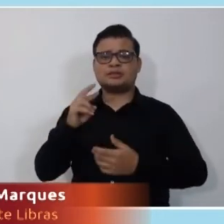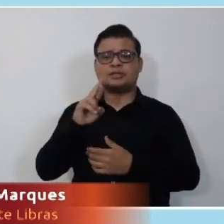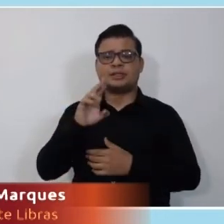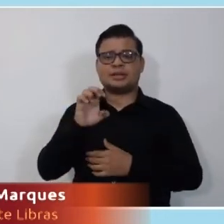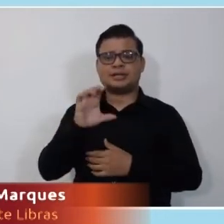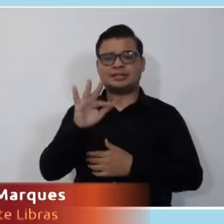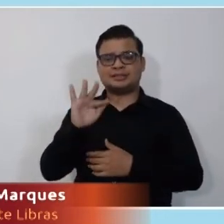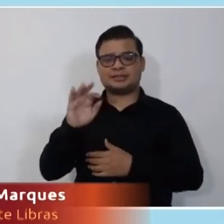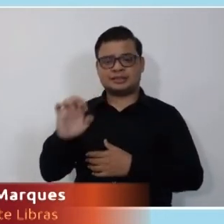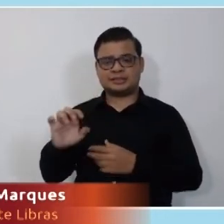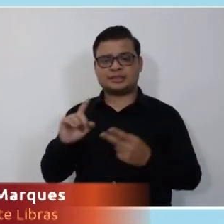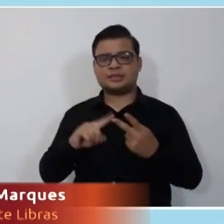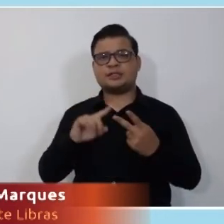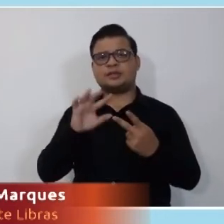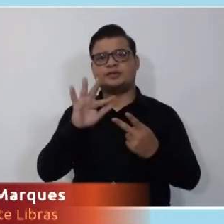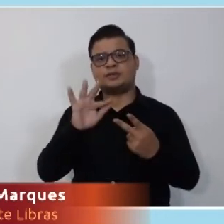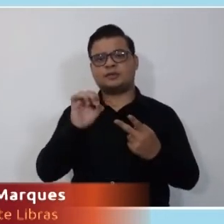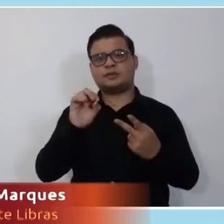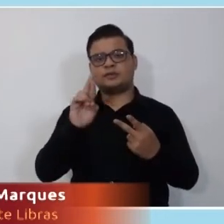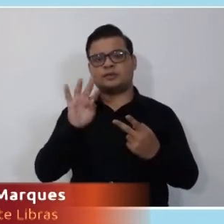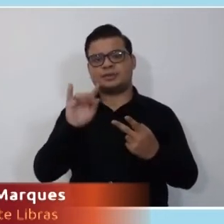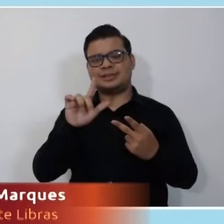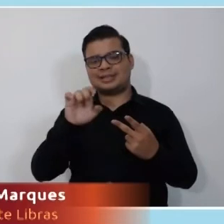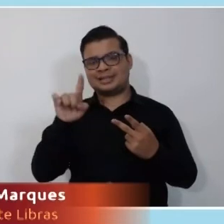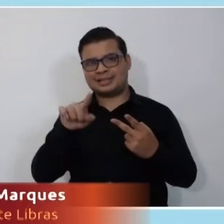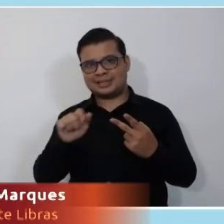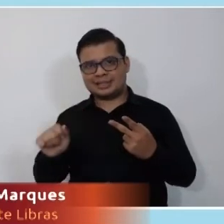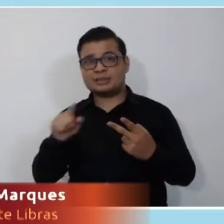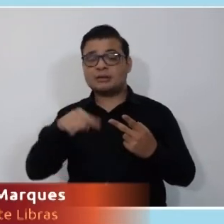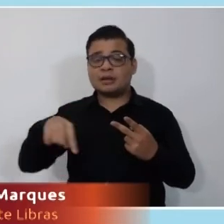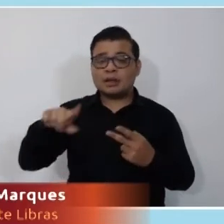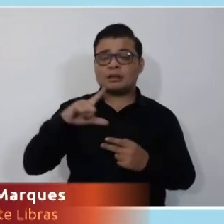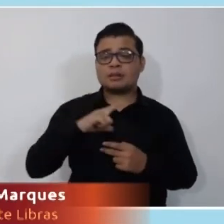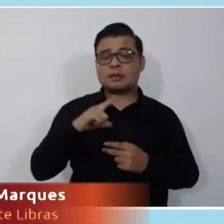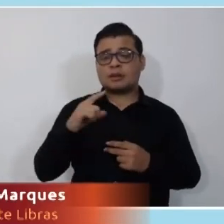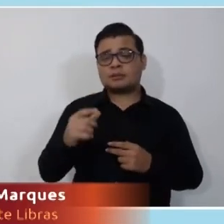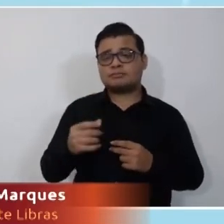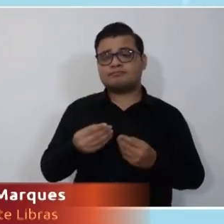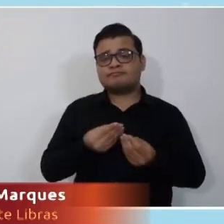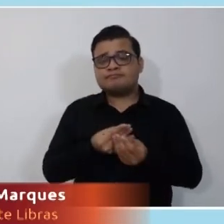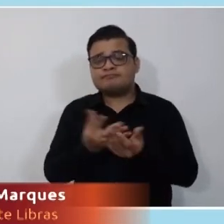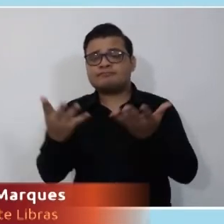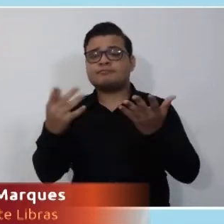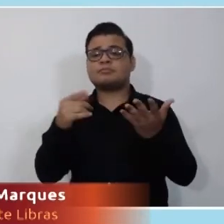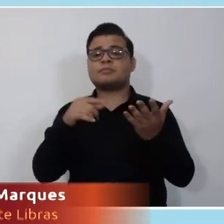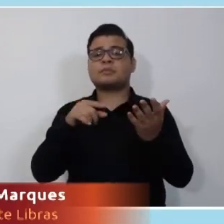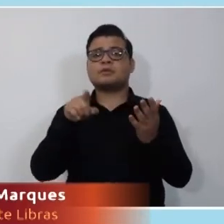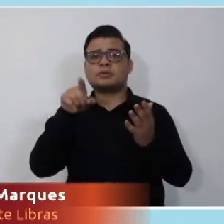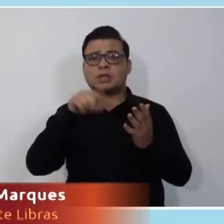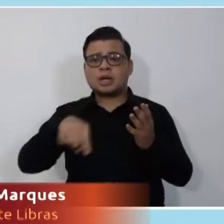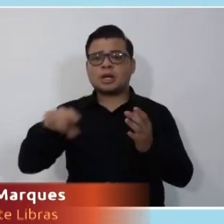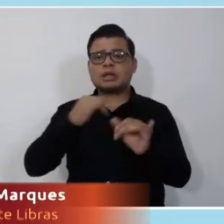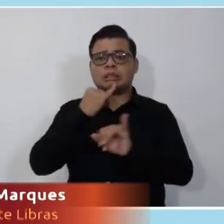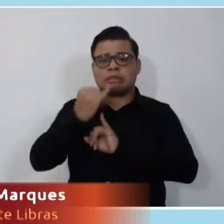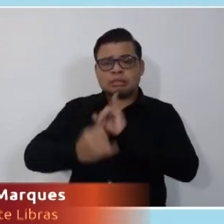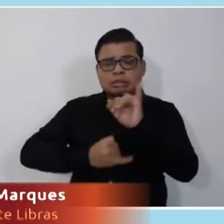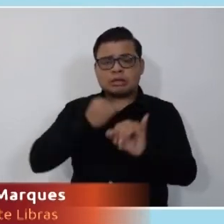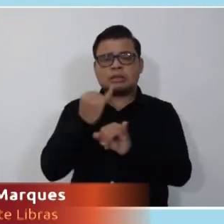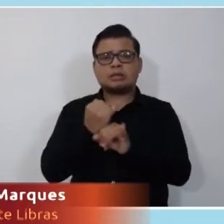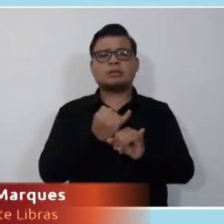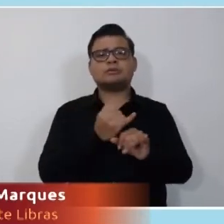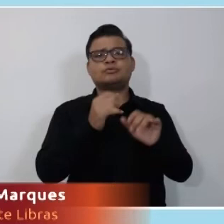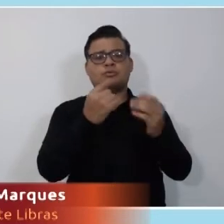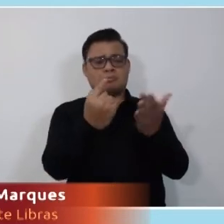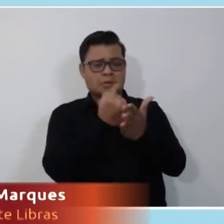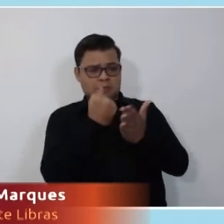pesquisa pela internet, né? Você cria um formulário eletrônico e você faz as perguntas para as pessoas poderem responder, em especial as